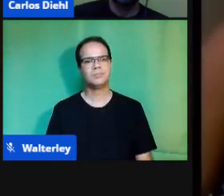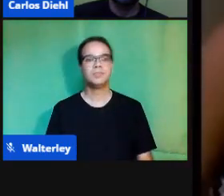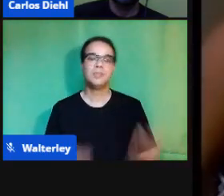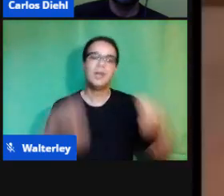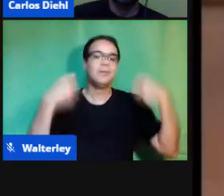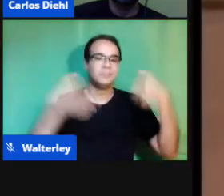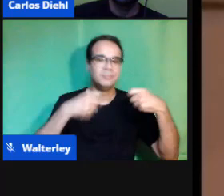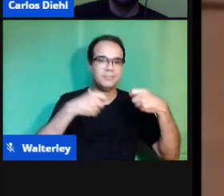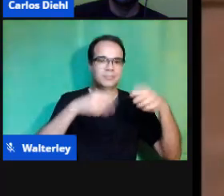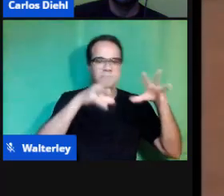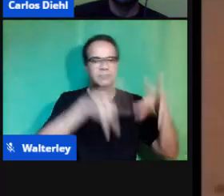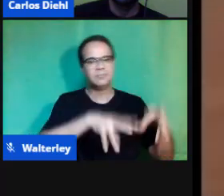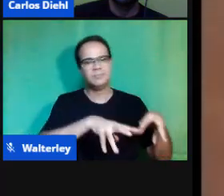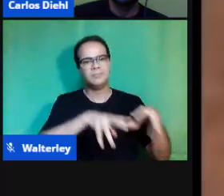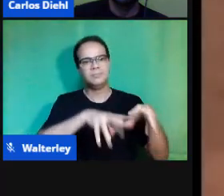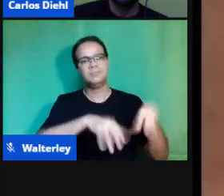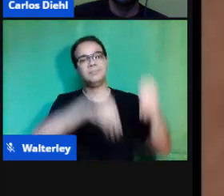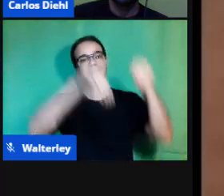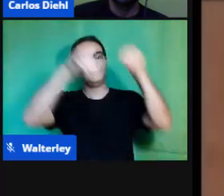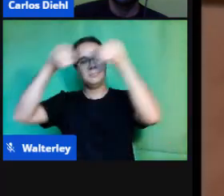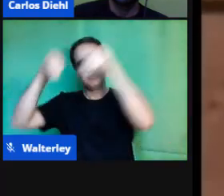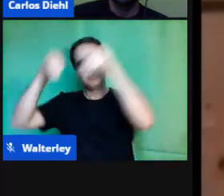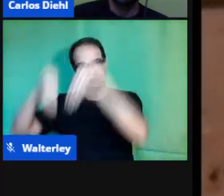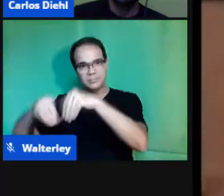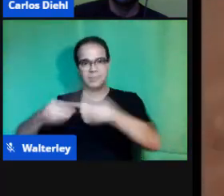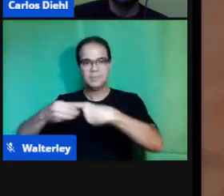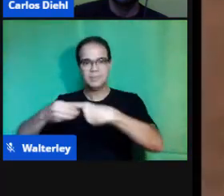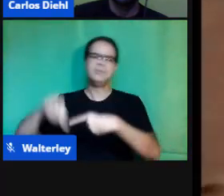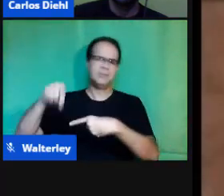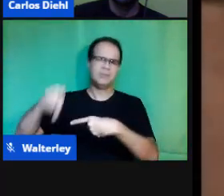cidade, porque aqui na capital tem mais